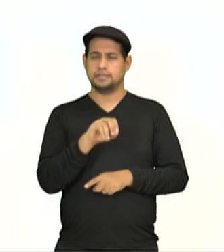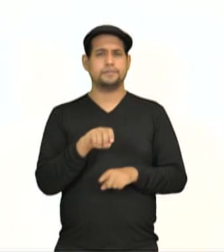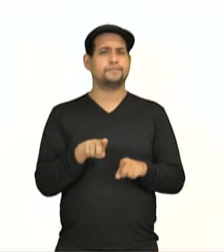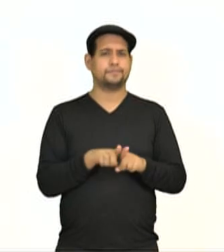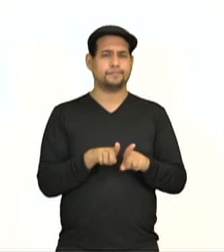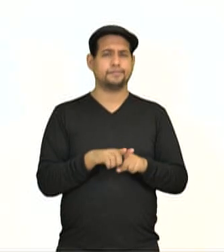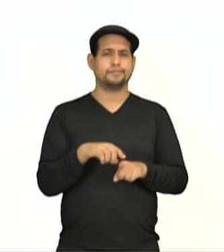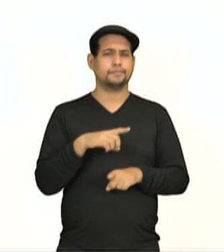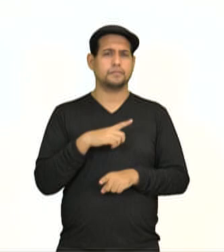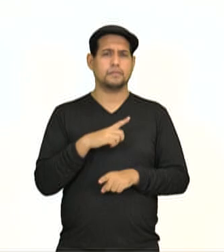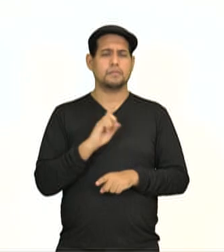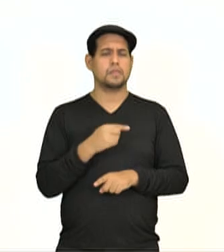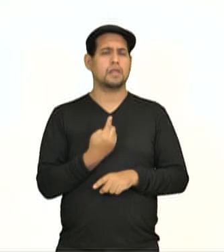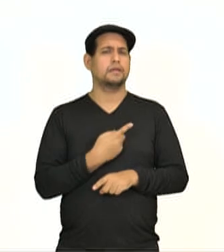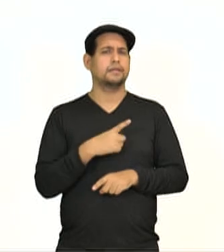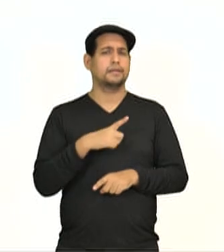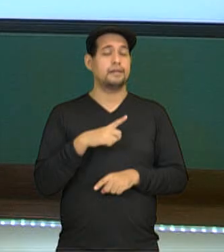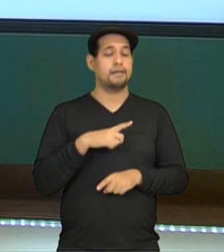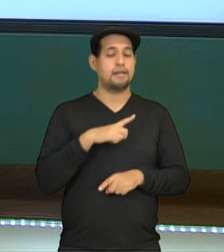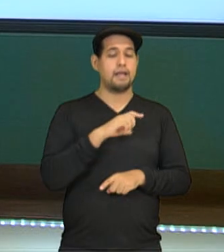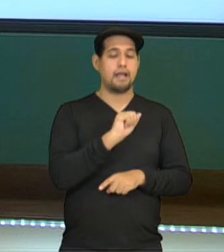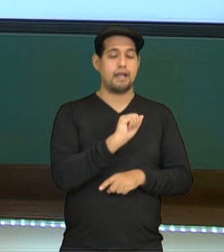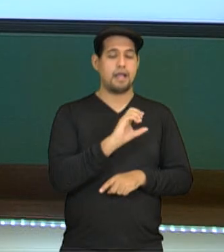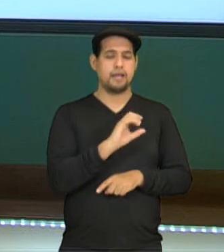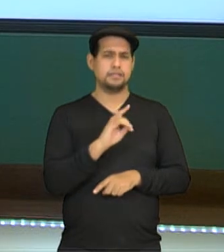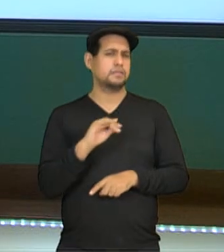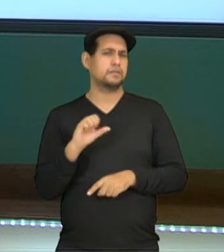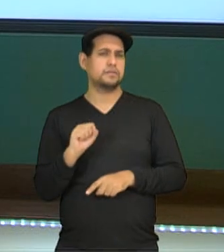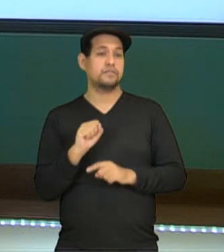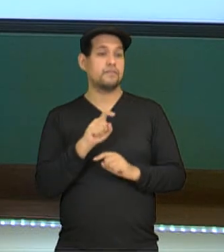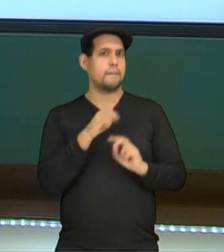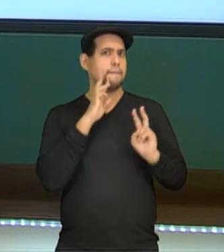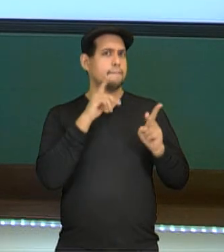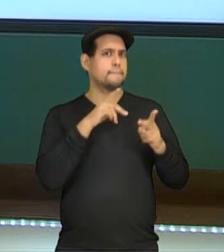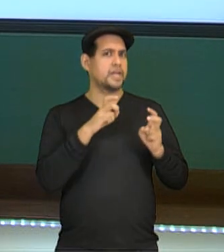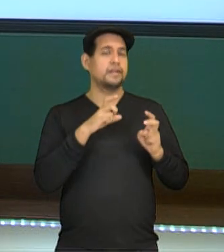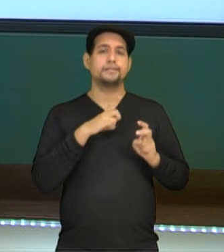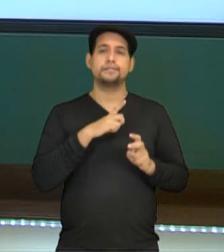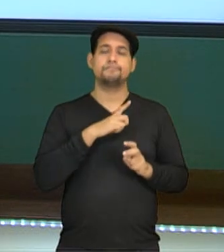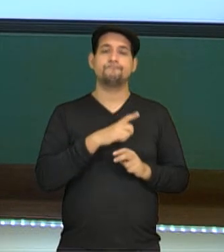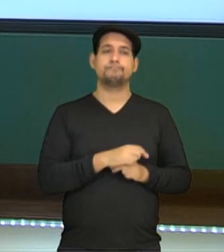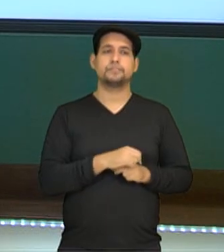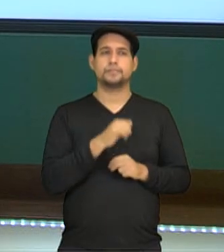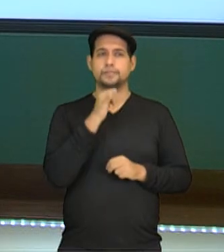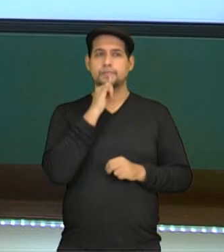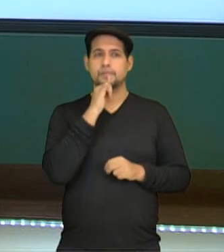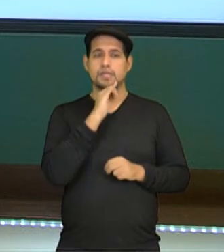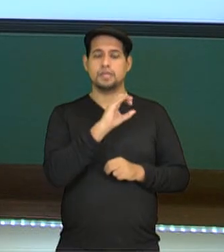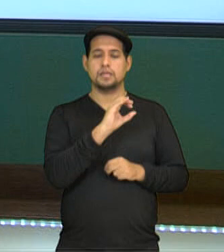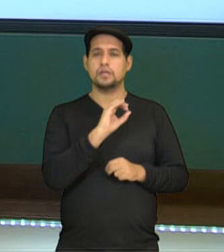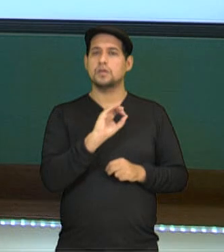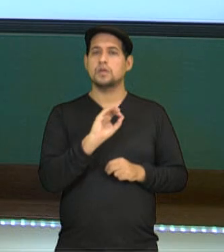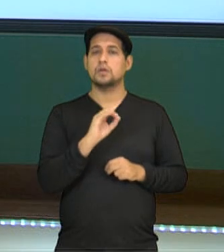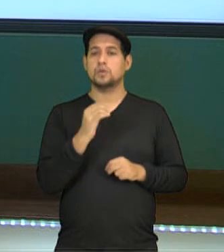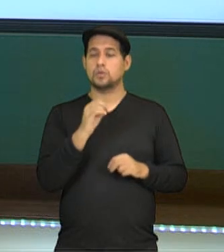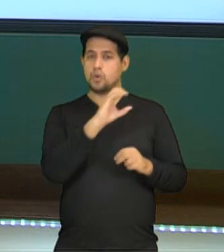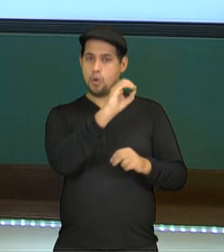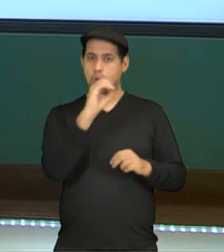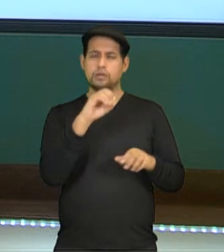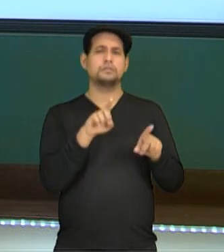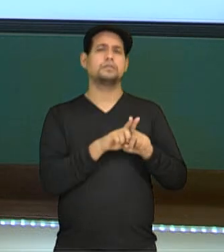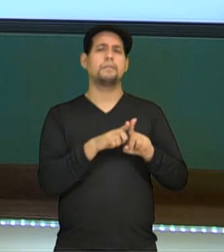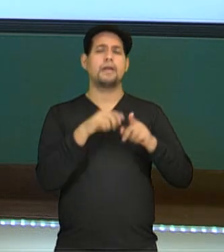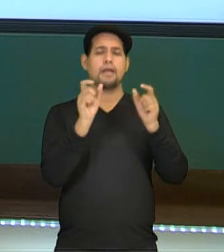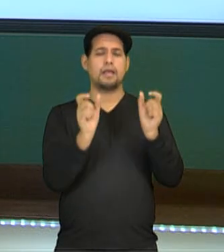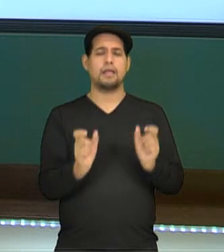ácido carboxílico. Aqui nós temos ácidos carboxílicos, veja, C-O, COH, é o que caracteriza